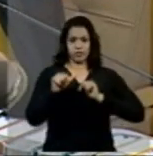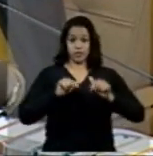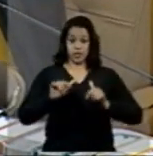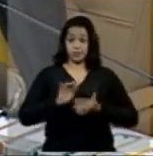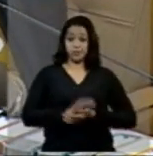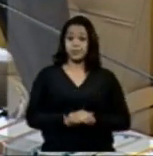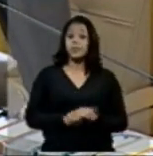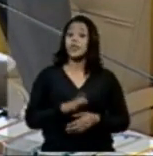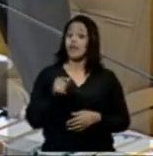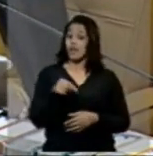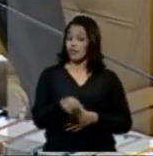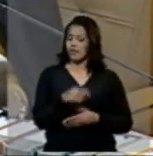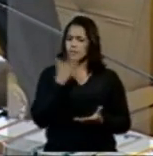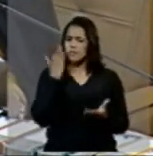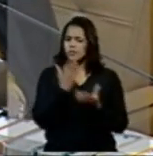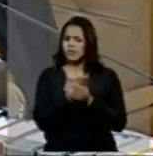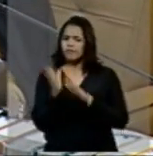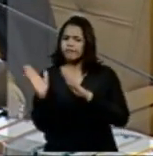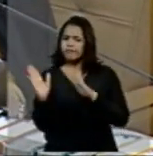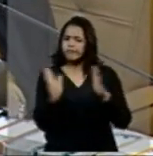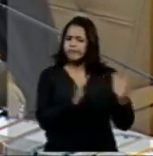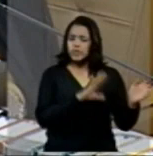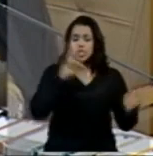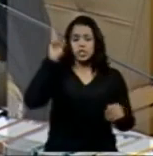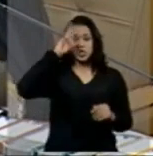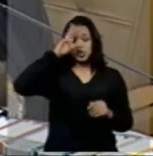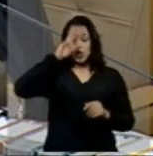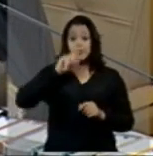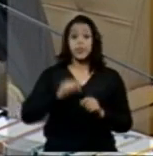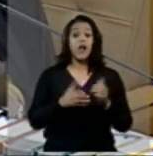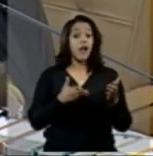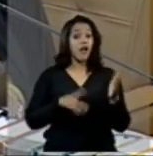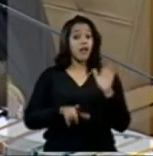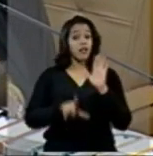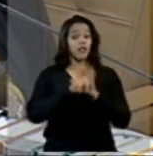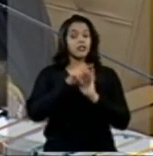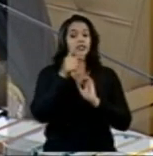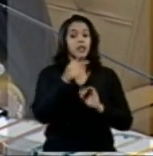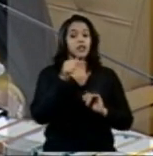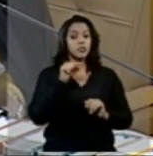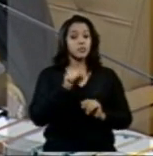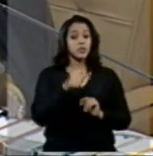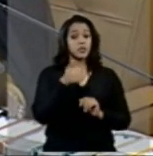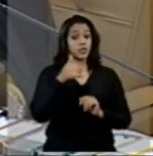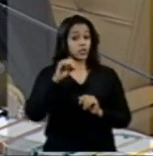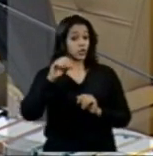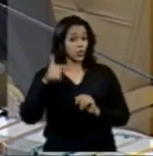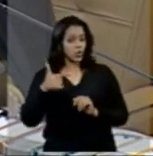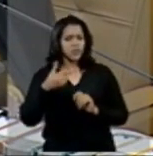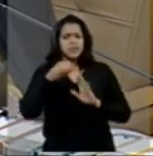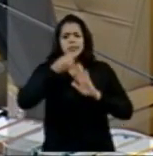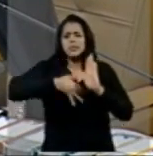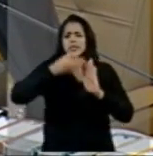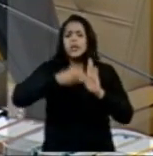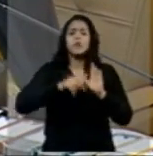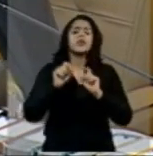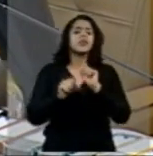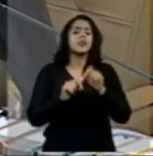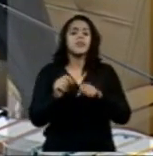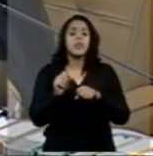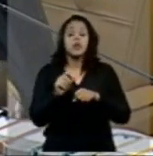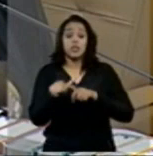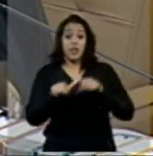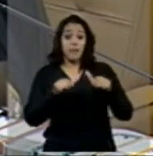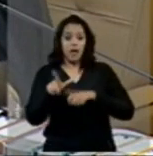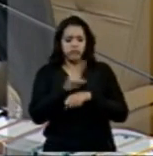seguinte nesse processo histórico foi a promulgação da Lei 7.102 de 83, que veio a regular o trabalho de vigilância patrimonial